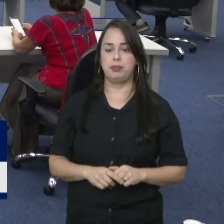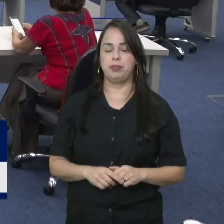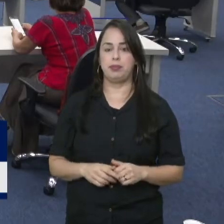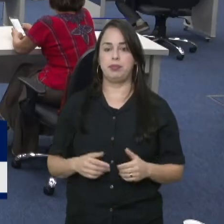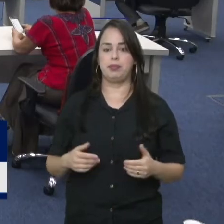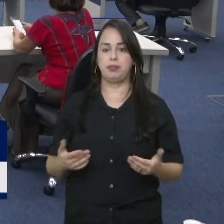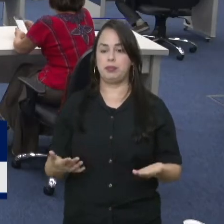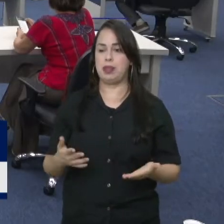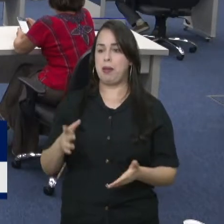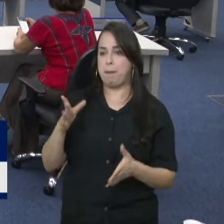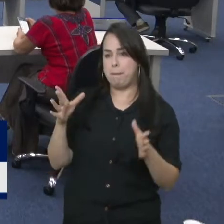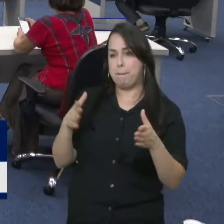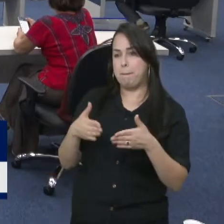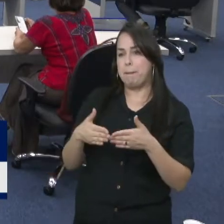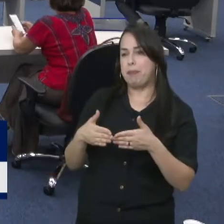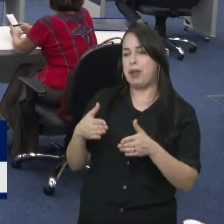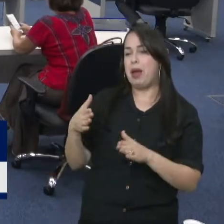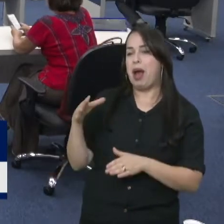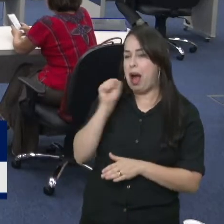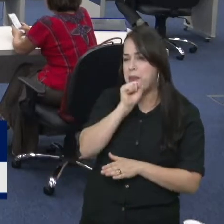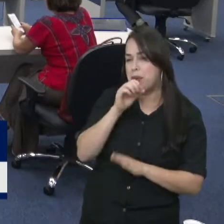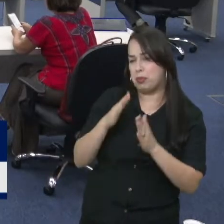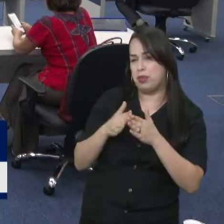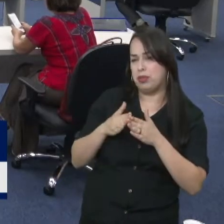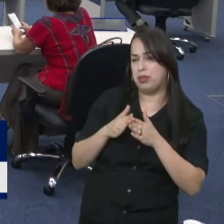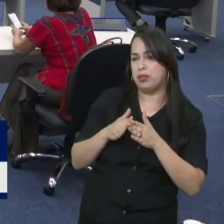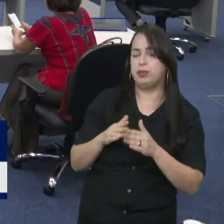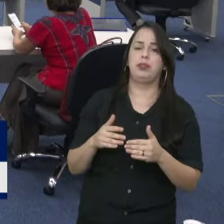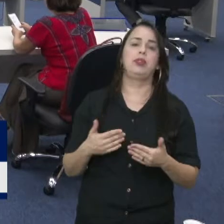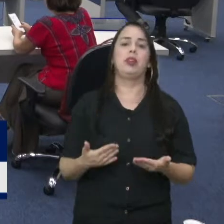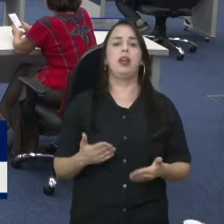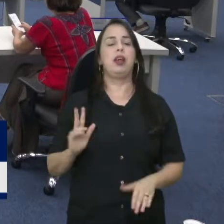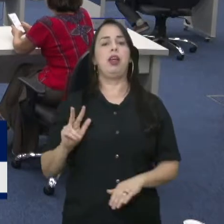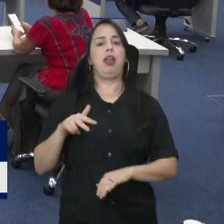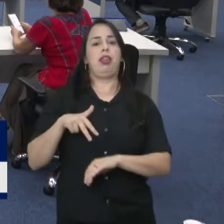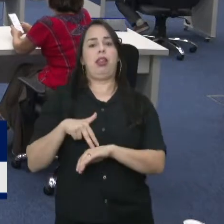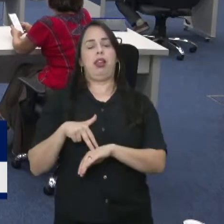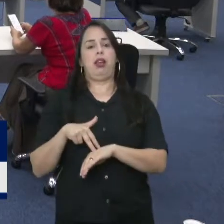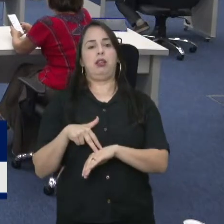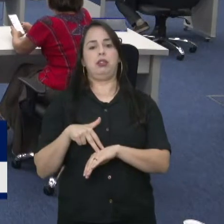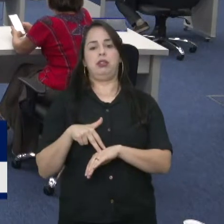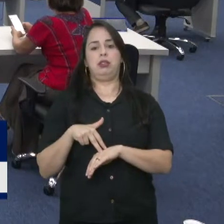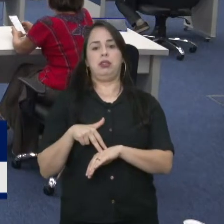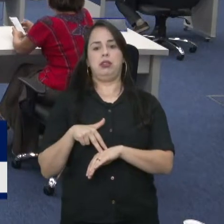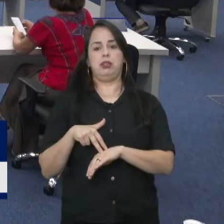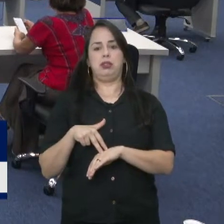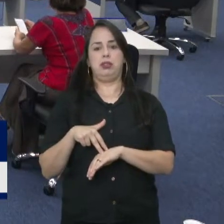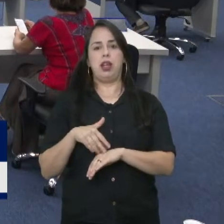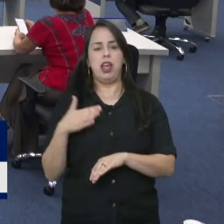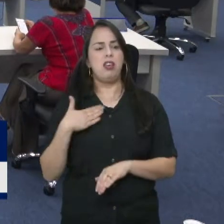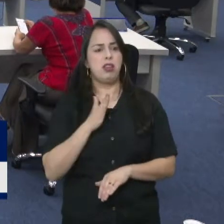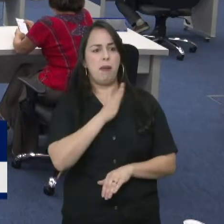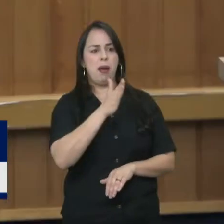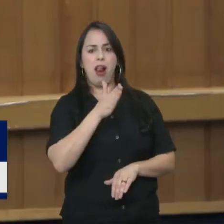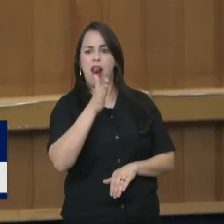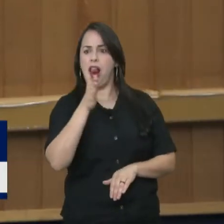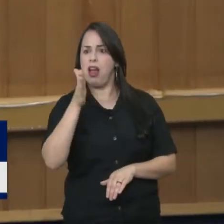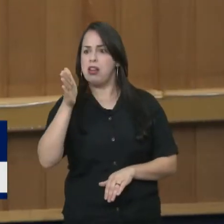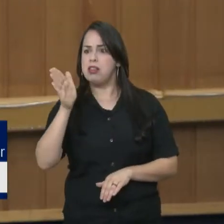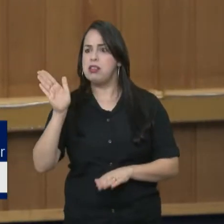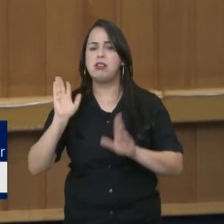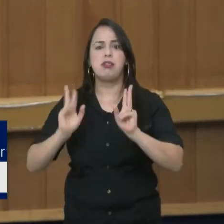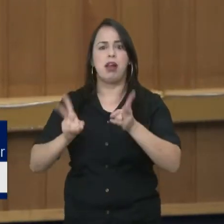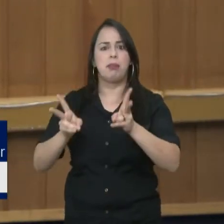De breve, vereadora, porque esse assunto não está na pauta, tá? E do palanque. Eu não saio da rua. Não sai da rua para ver onde que está o